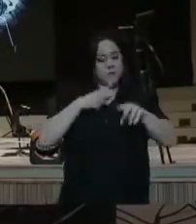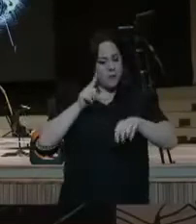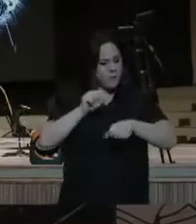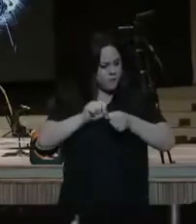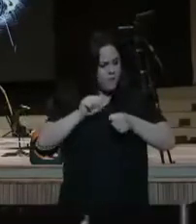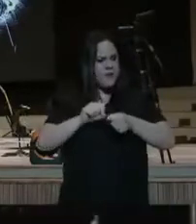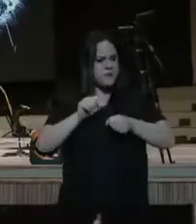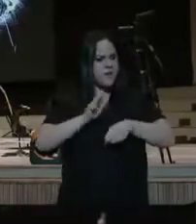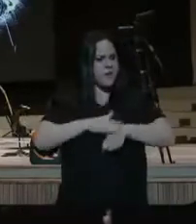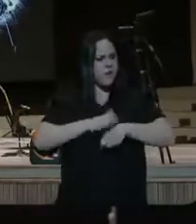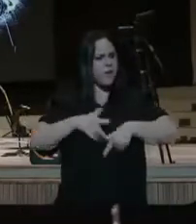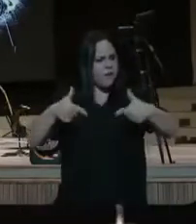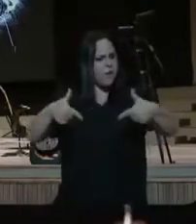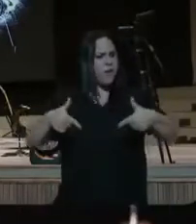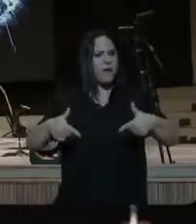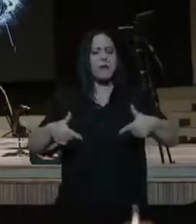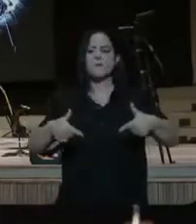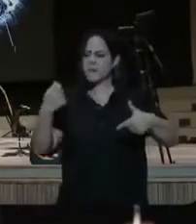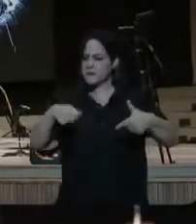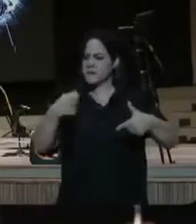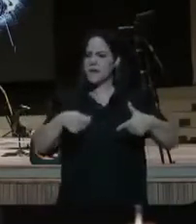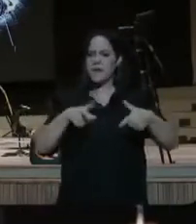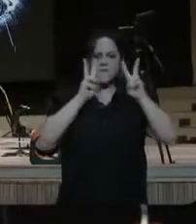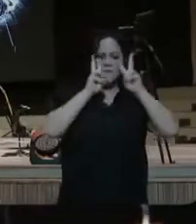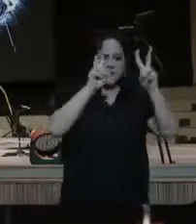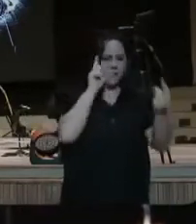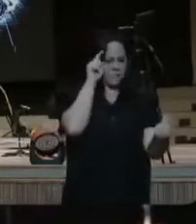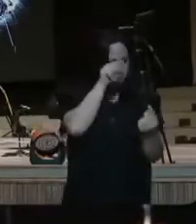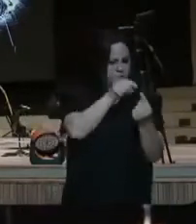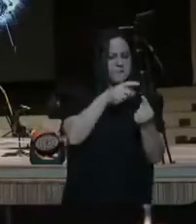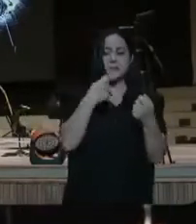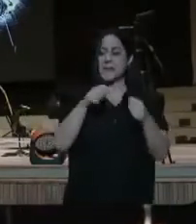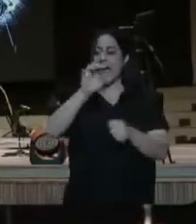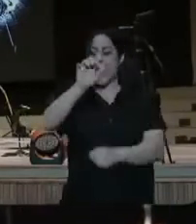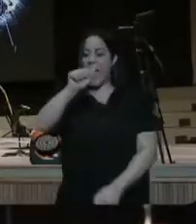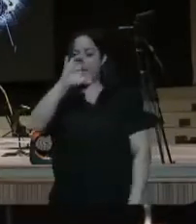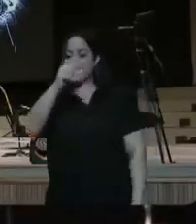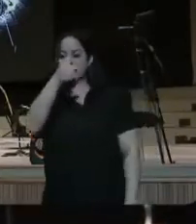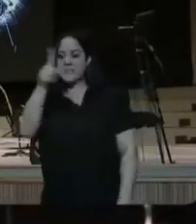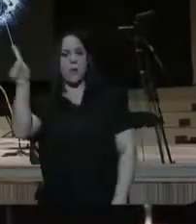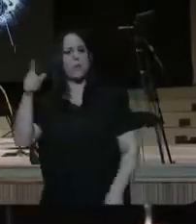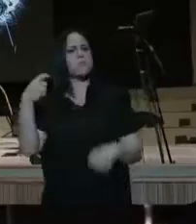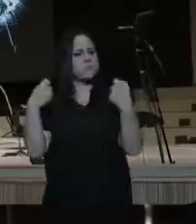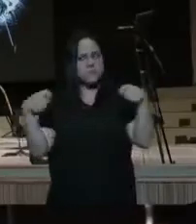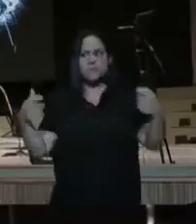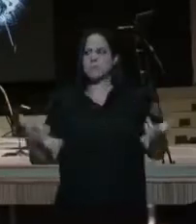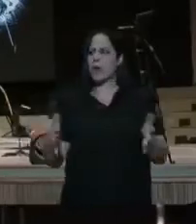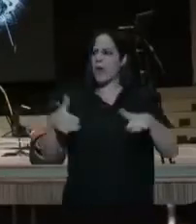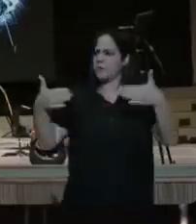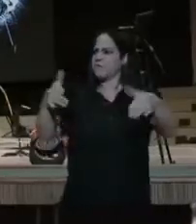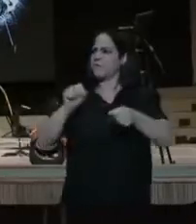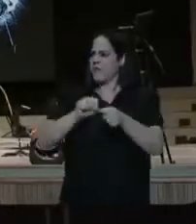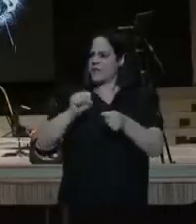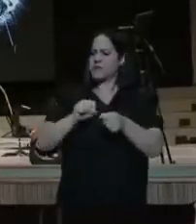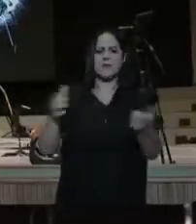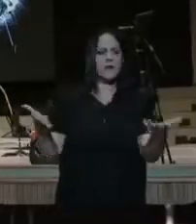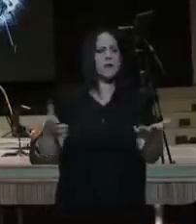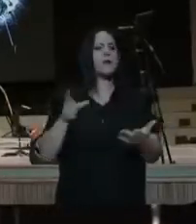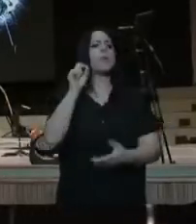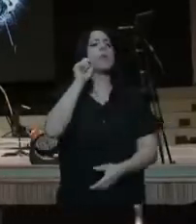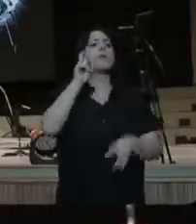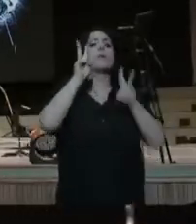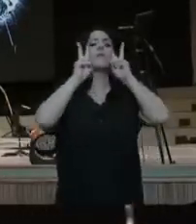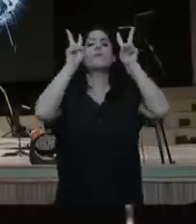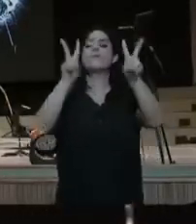divisão requer ação então visão é o que você